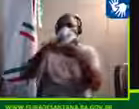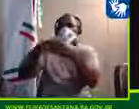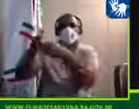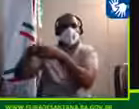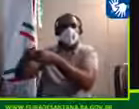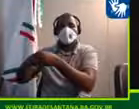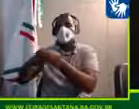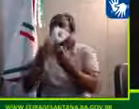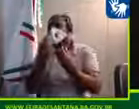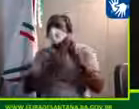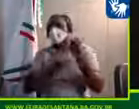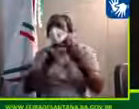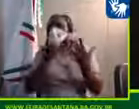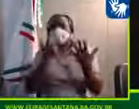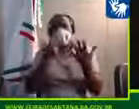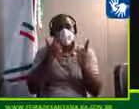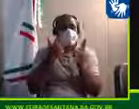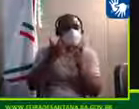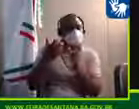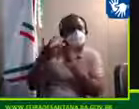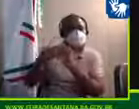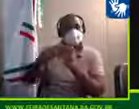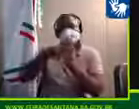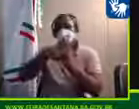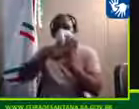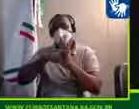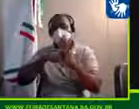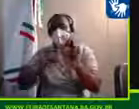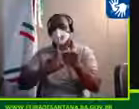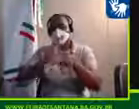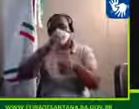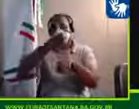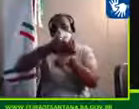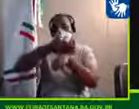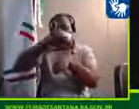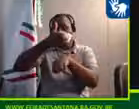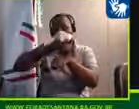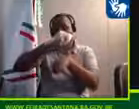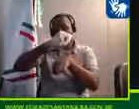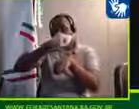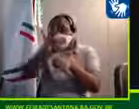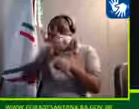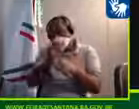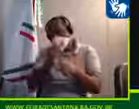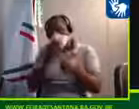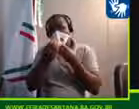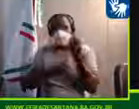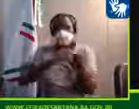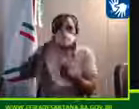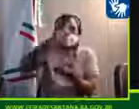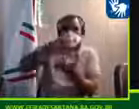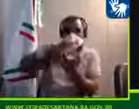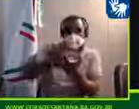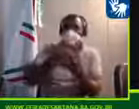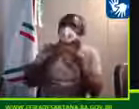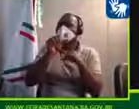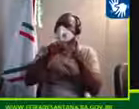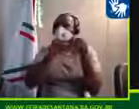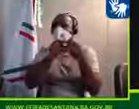com base em que aspectos a sua administração resolveu distensionar as medidas?